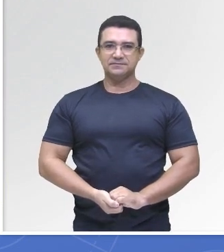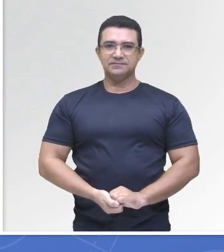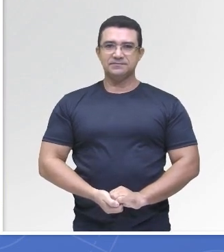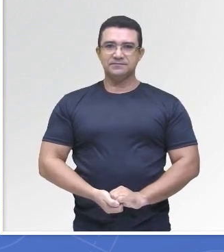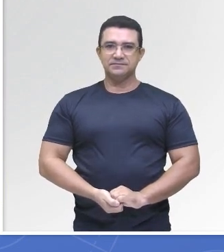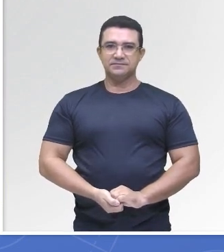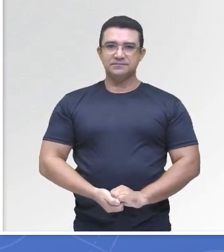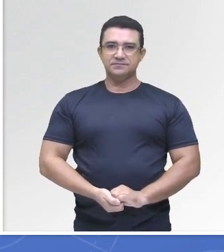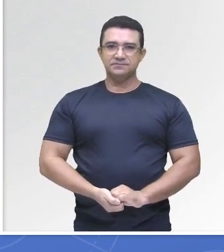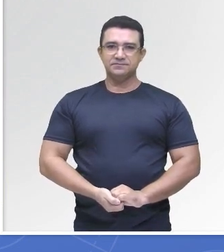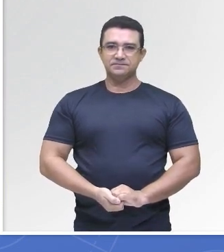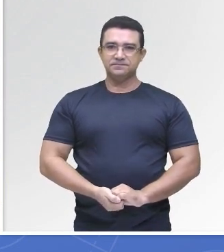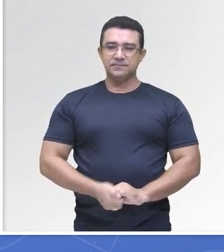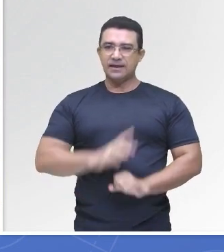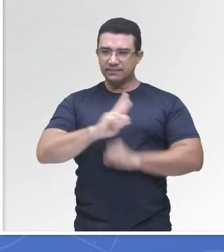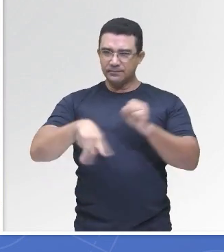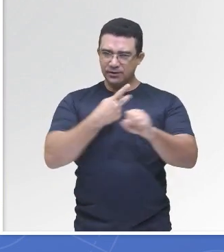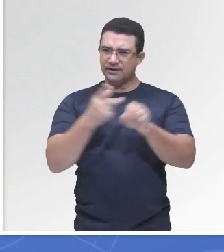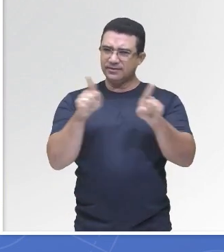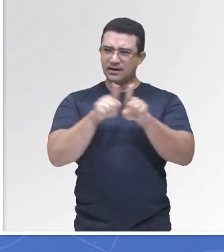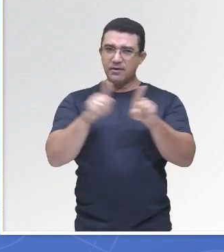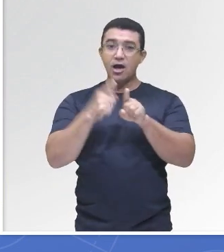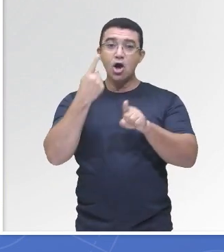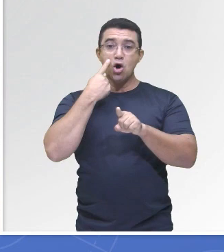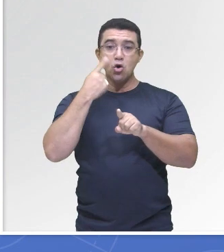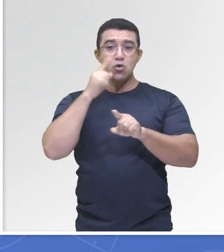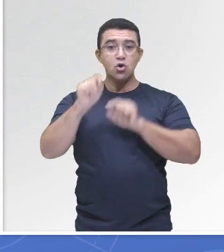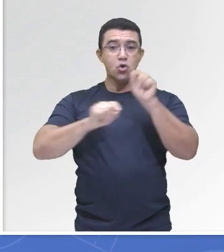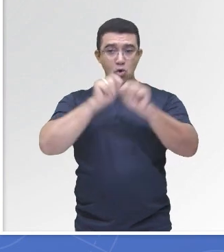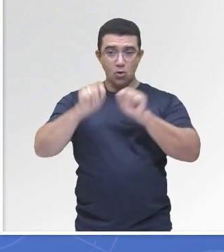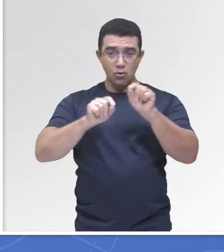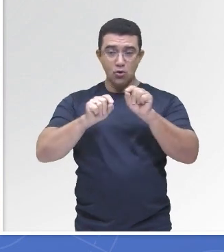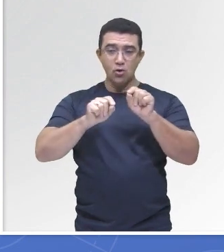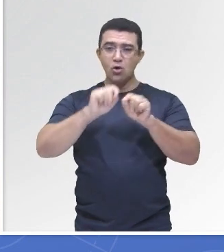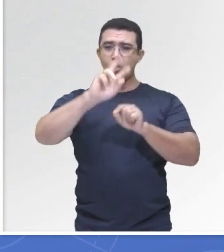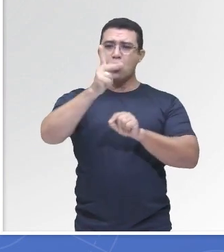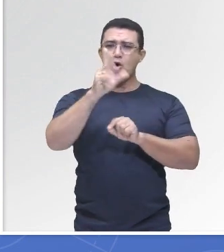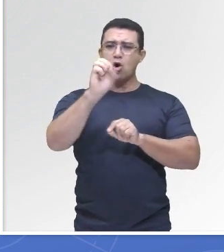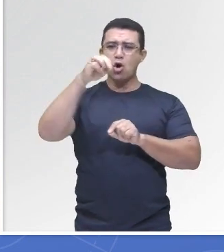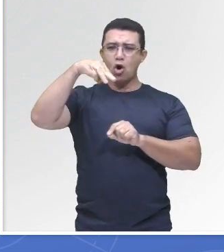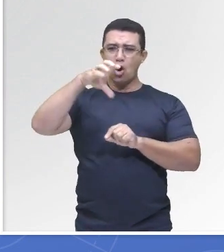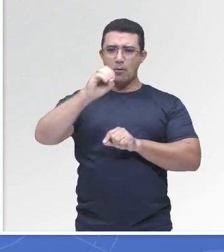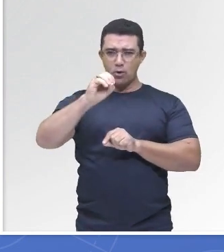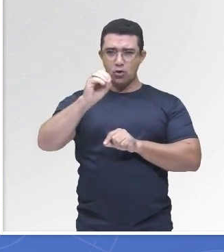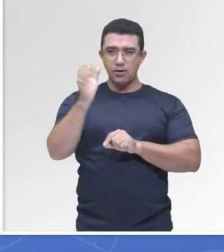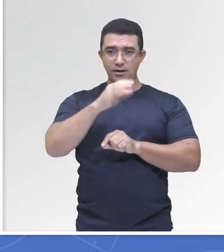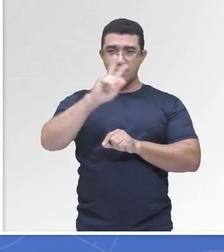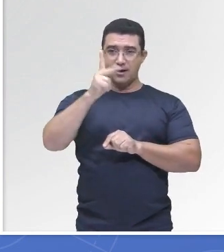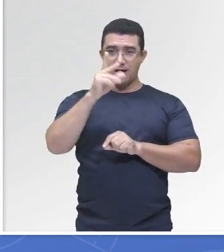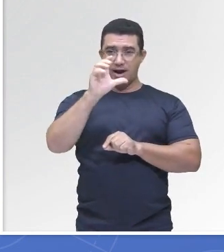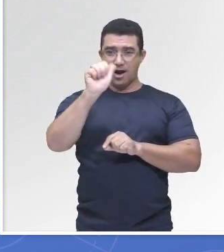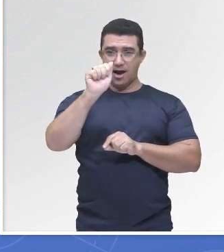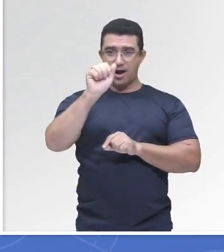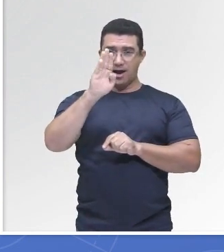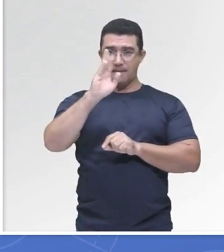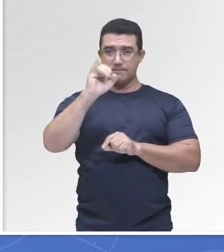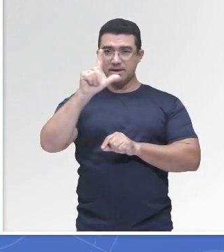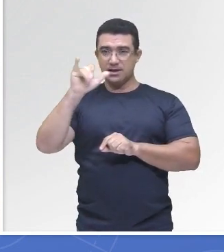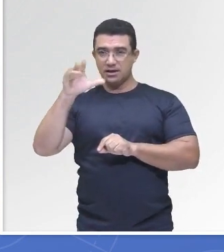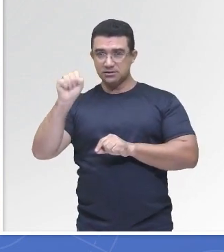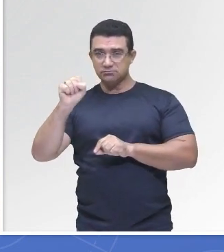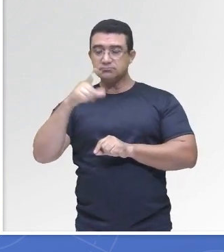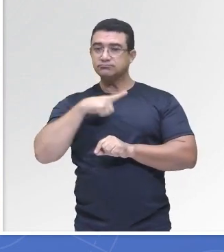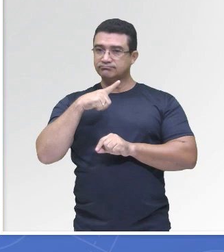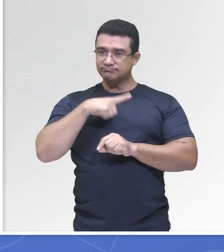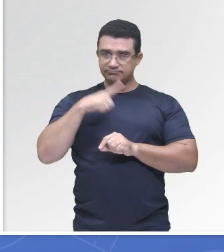do Australopithecus, a gente vai ver o Homo habilis. O Homo habilis, ele vai trazer aí um grande avanço